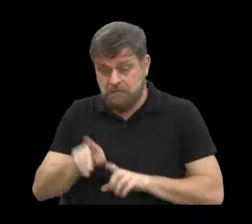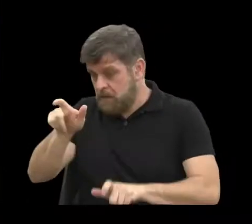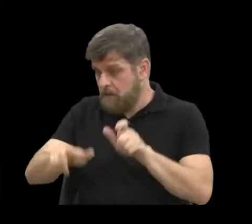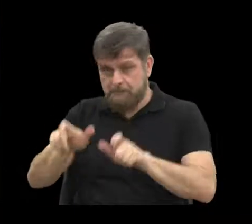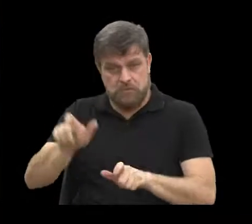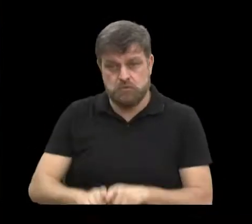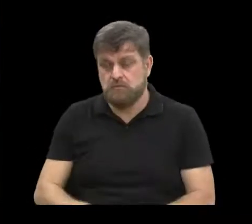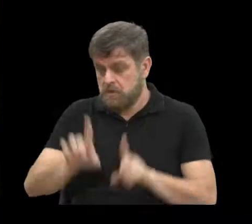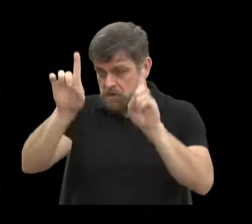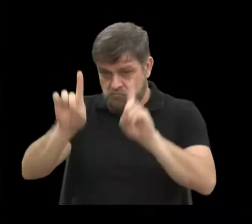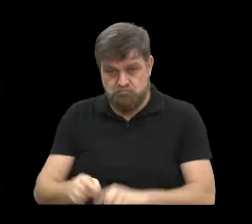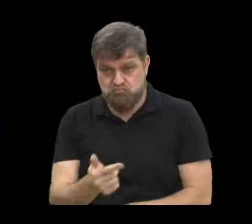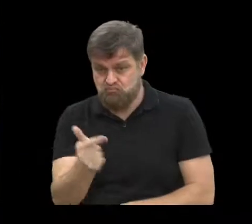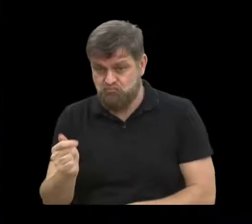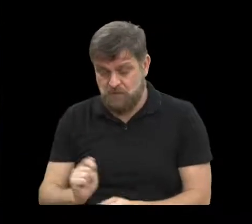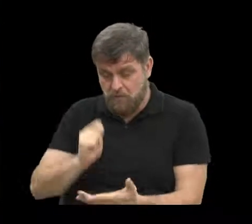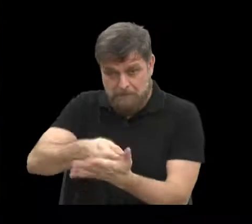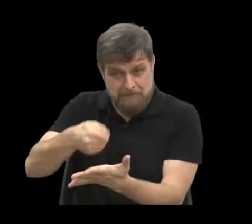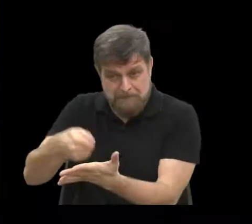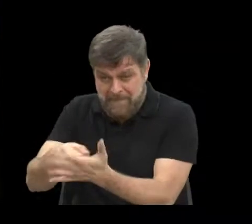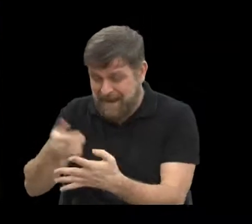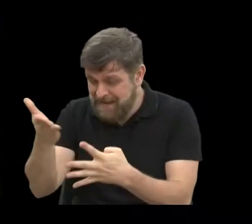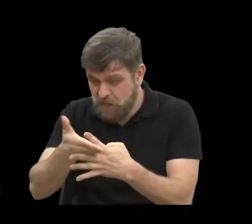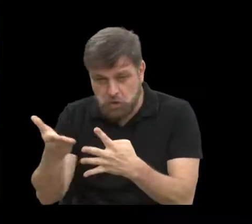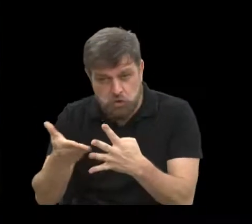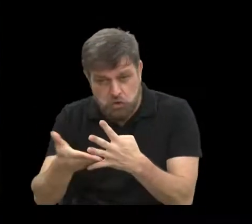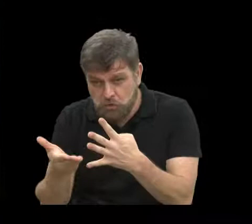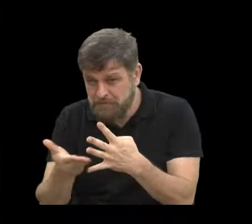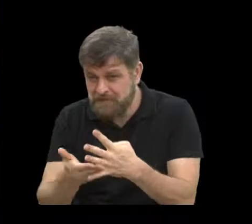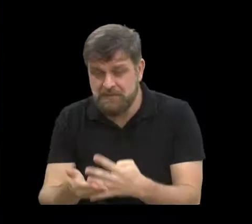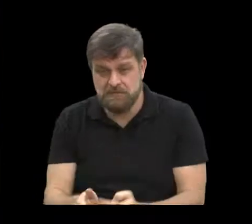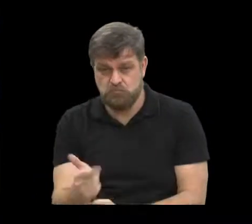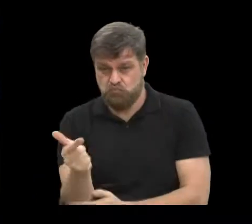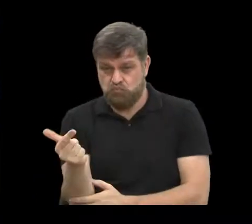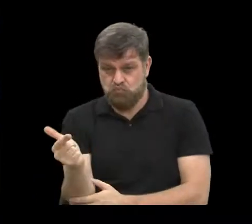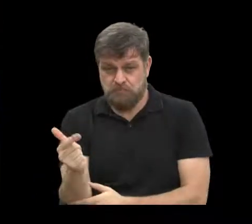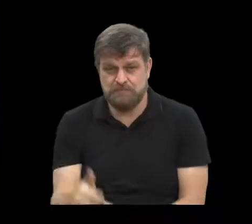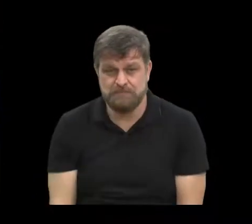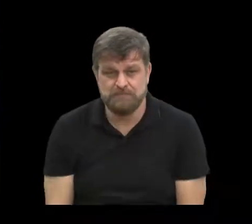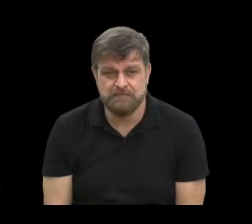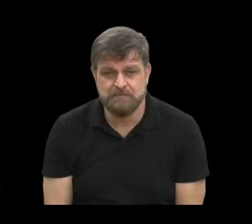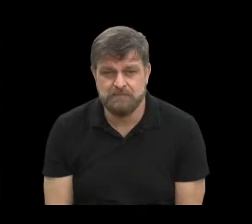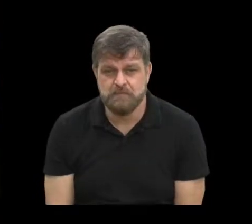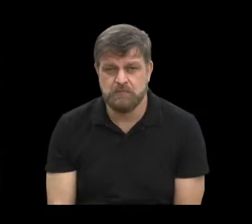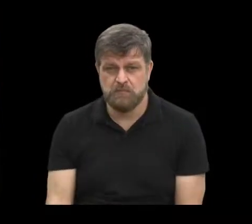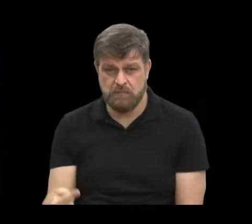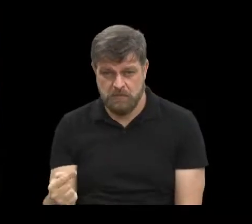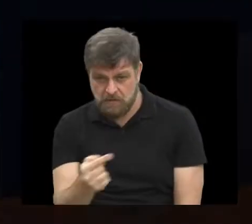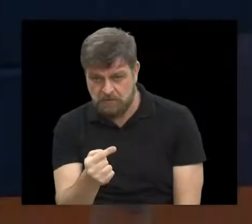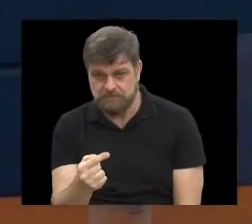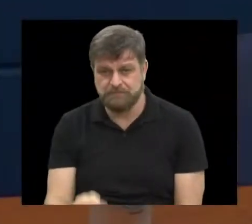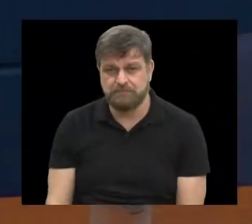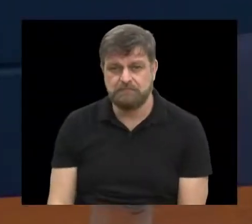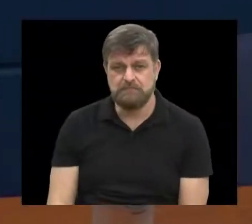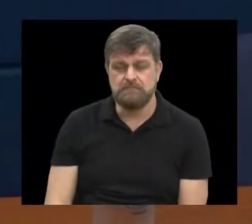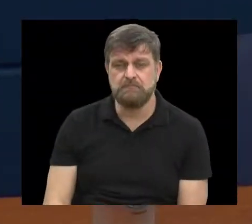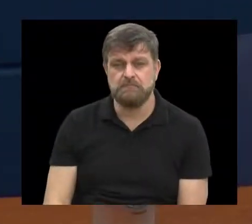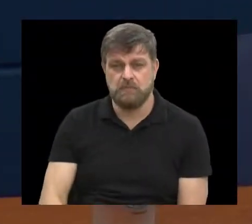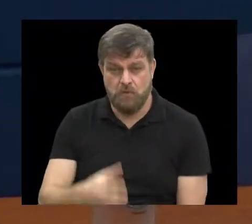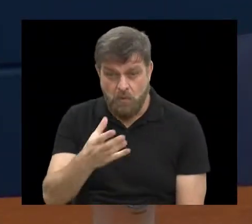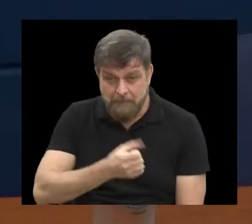também de contribuição, tá certo? dentre os benefícios da